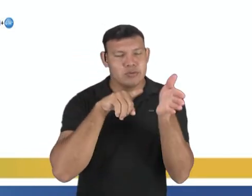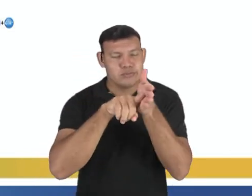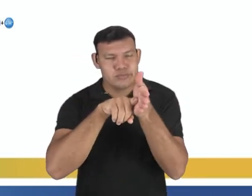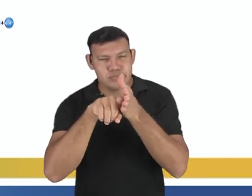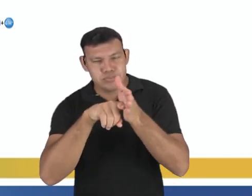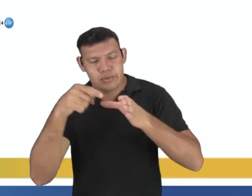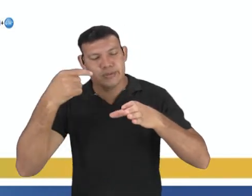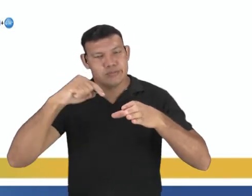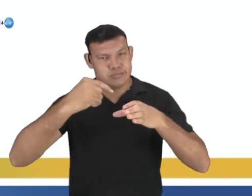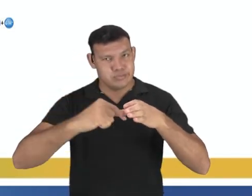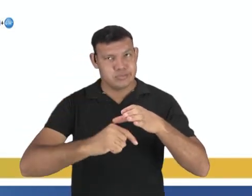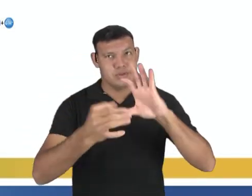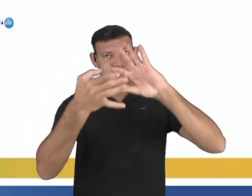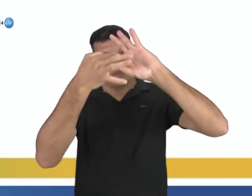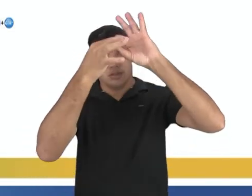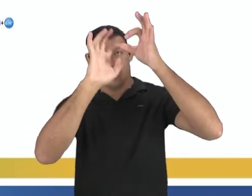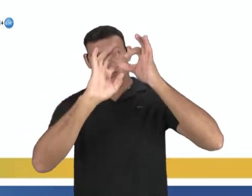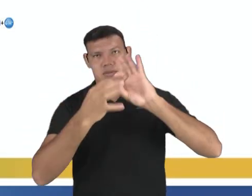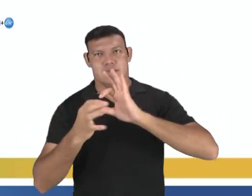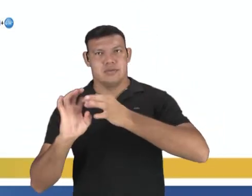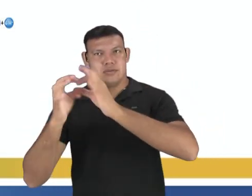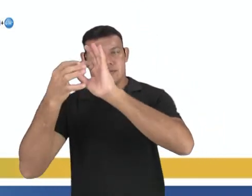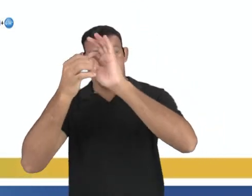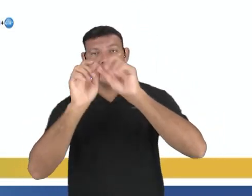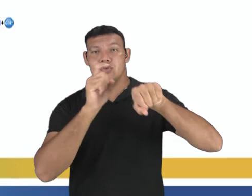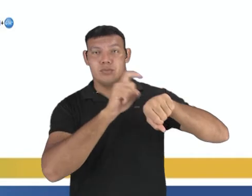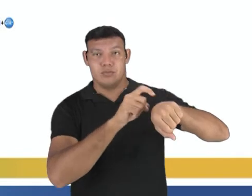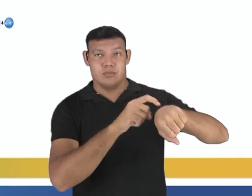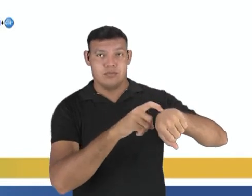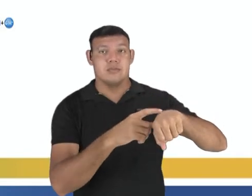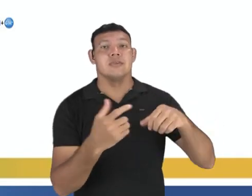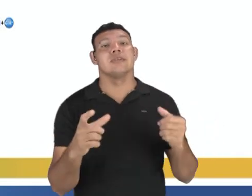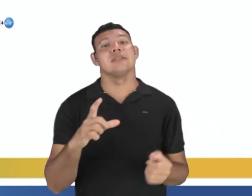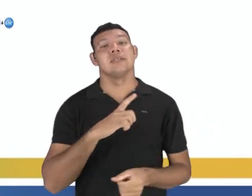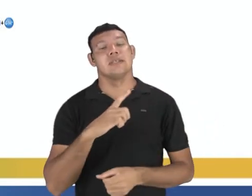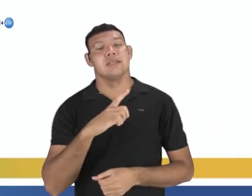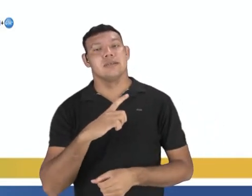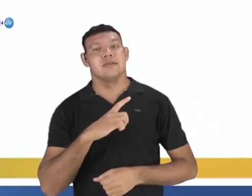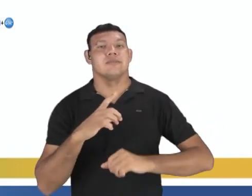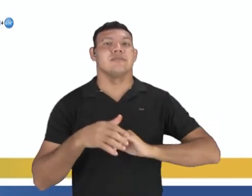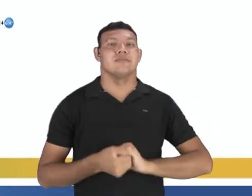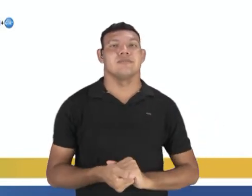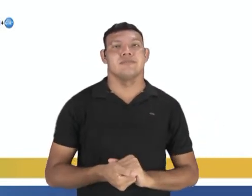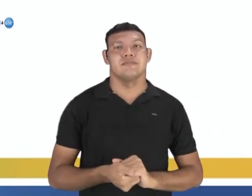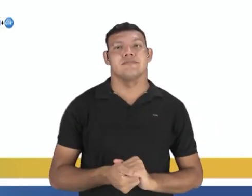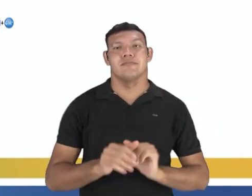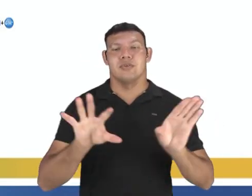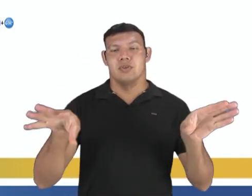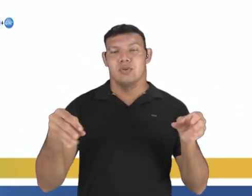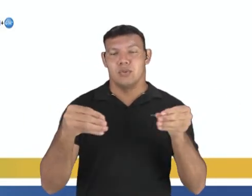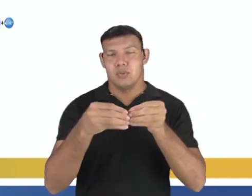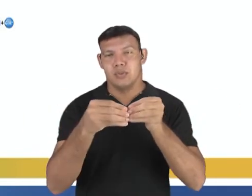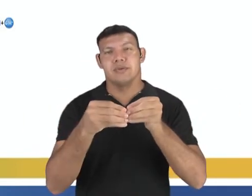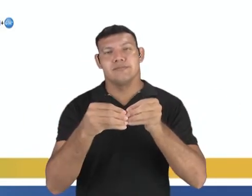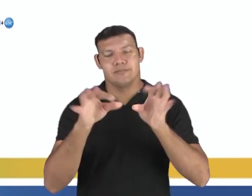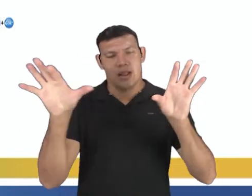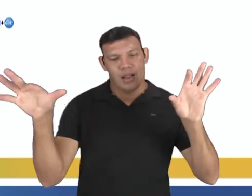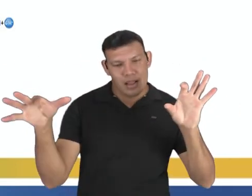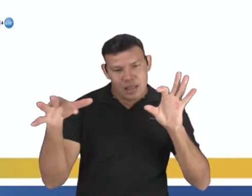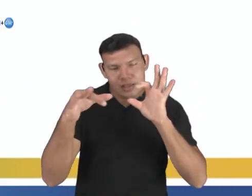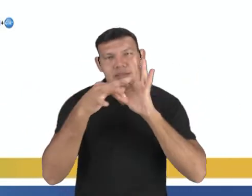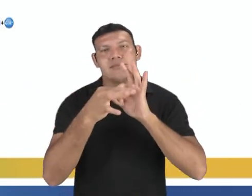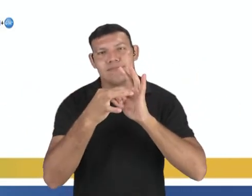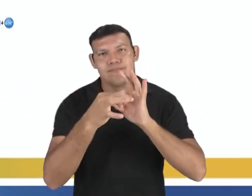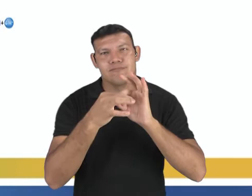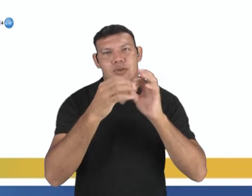detalhada nesse ciclo de Calvin, ok? É nessa fase, então, que ocorre a síntese, né? Ocorre